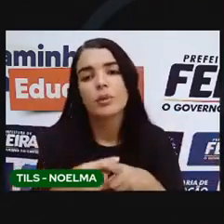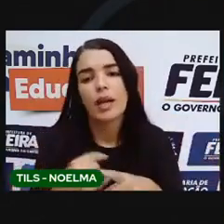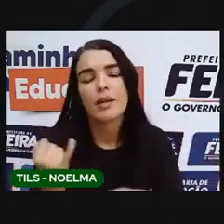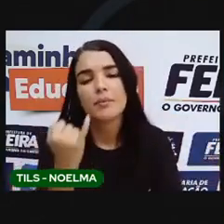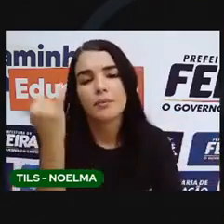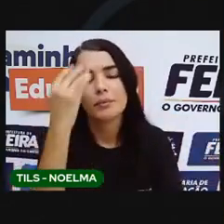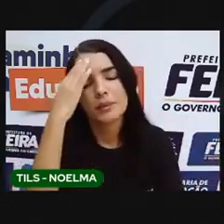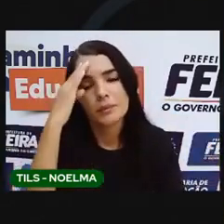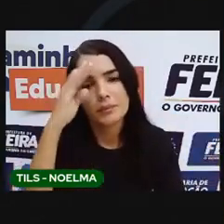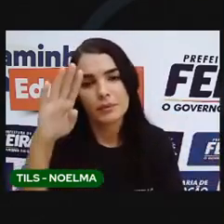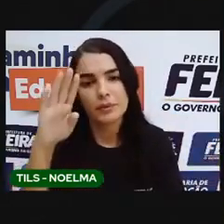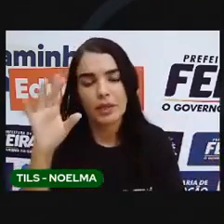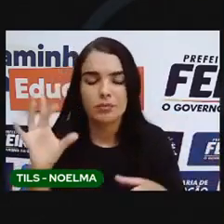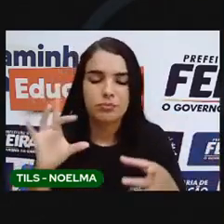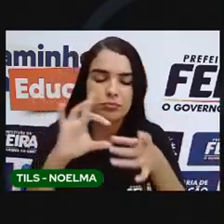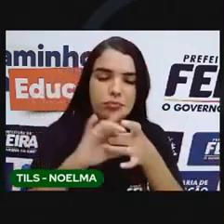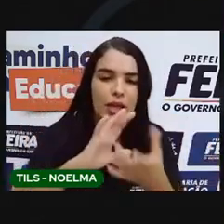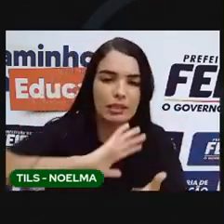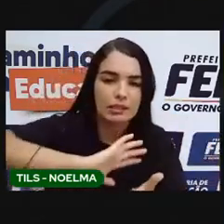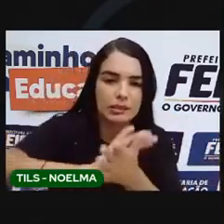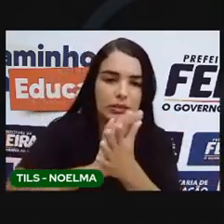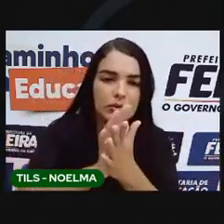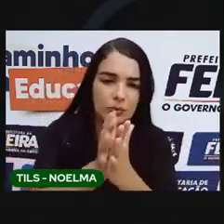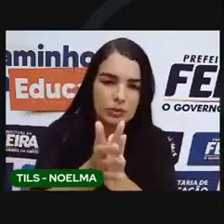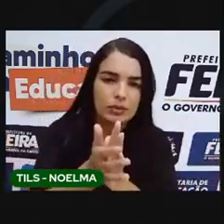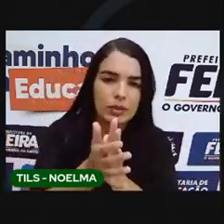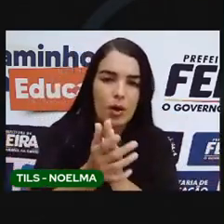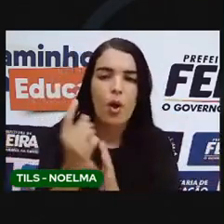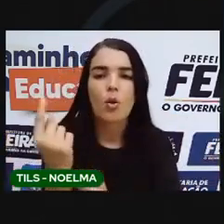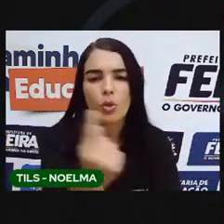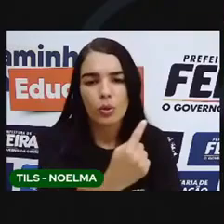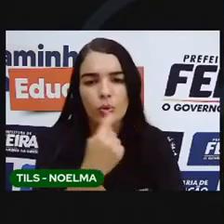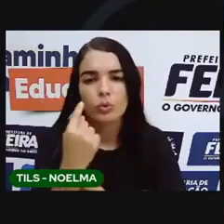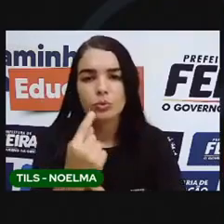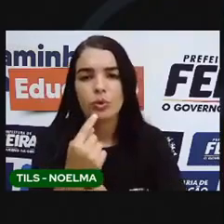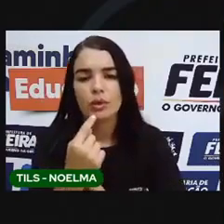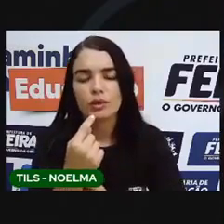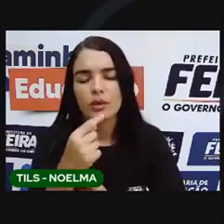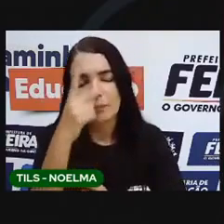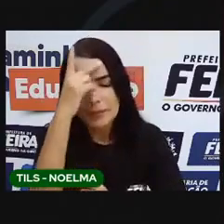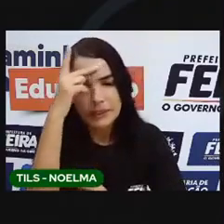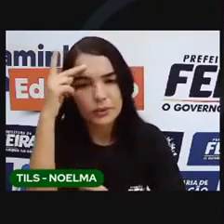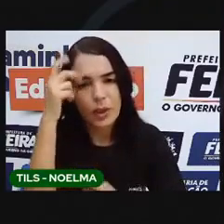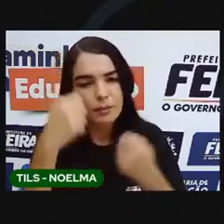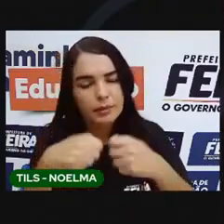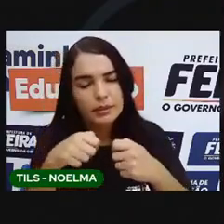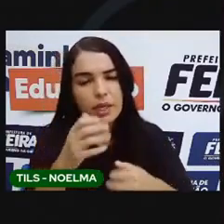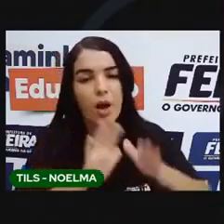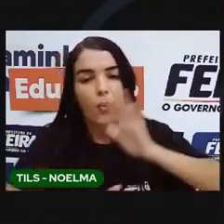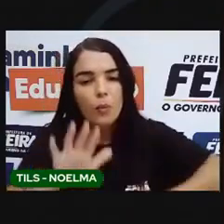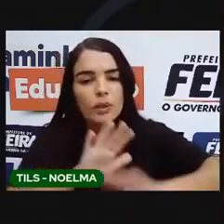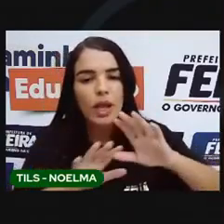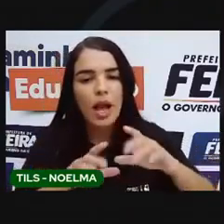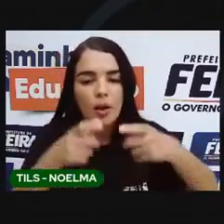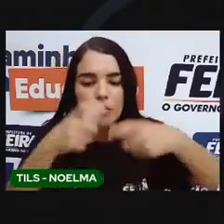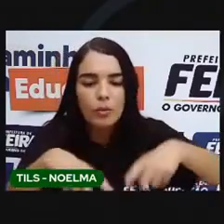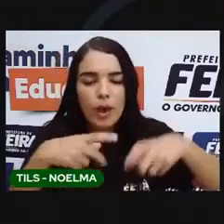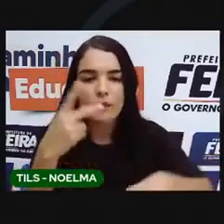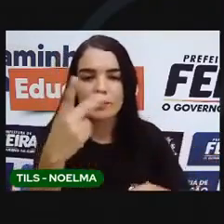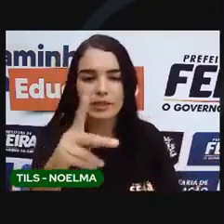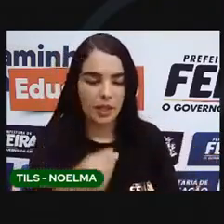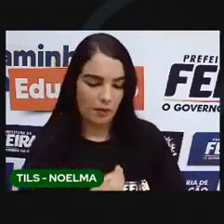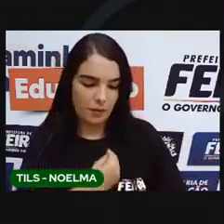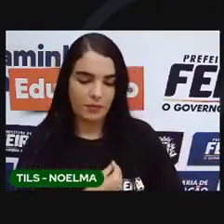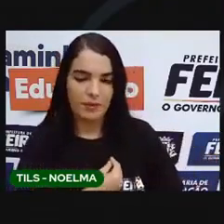fatores que influenciam nos biomas, e nós somos os principais causadores deles. Então cuide do lugar onde você vive, porque se você cuidar